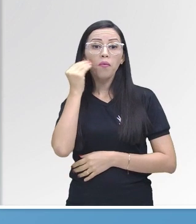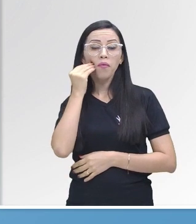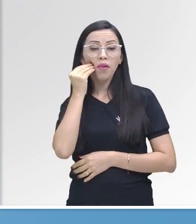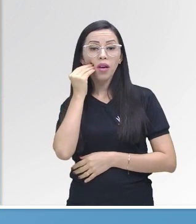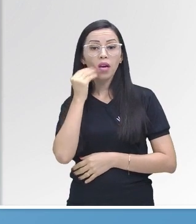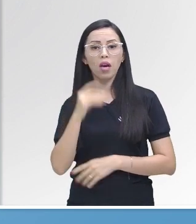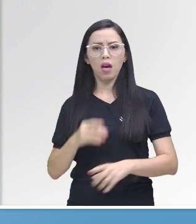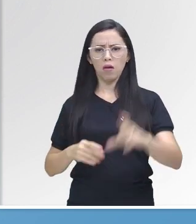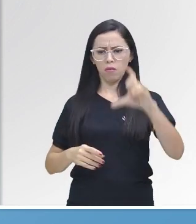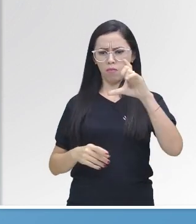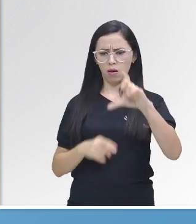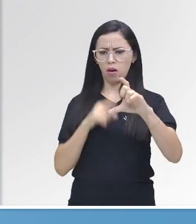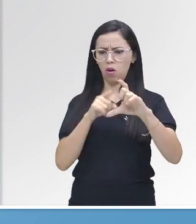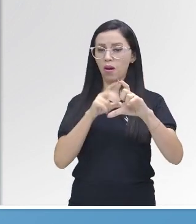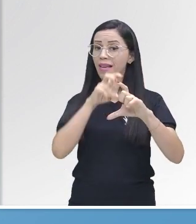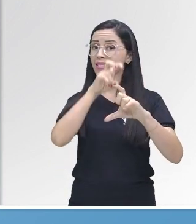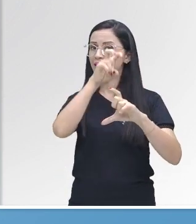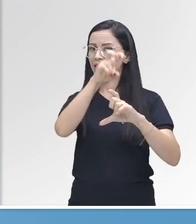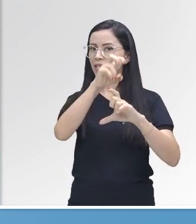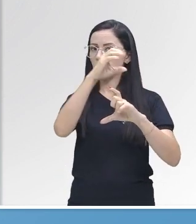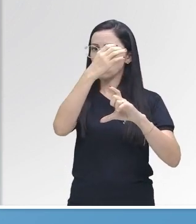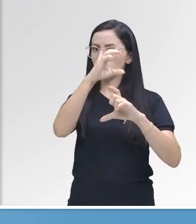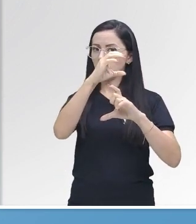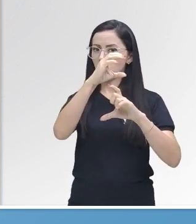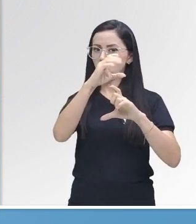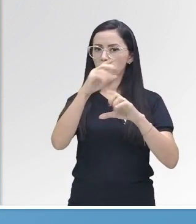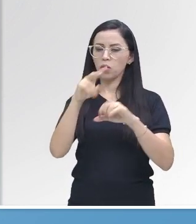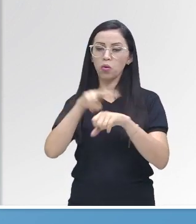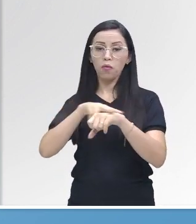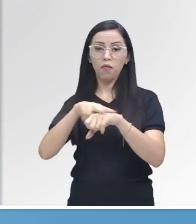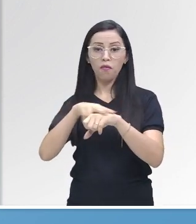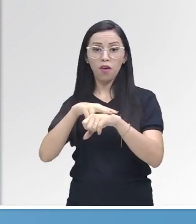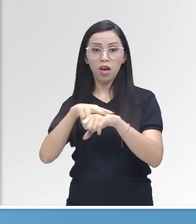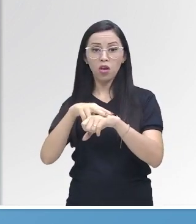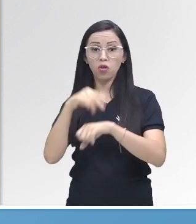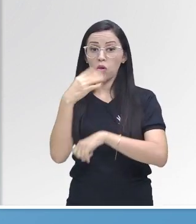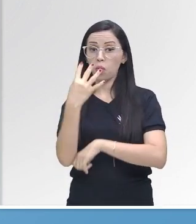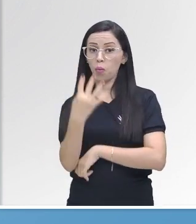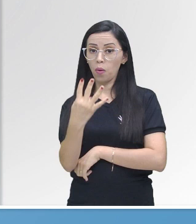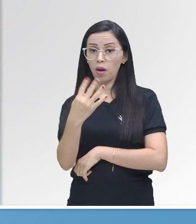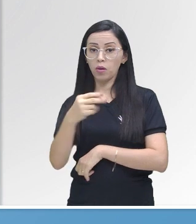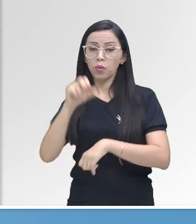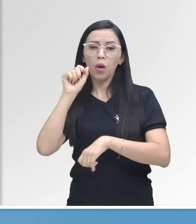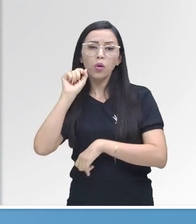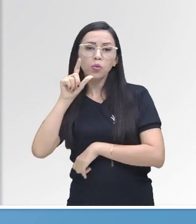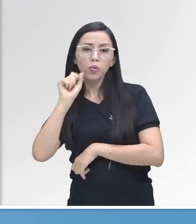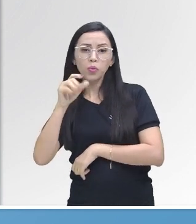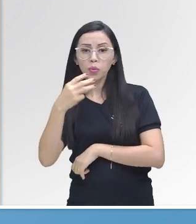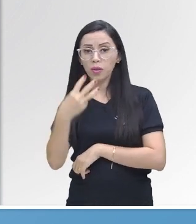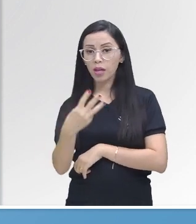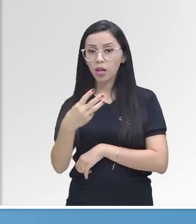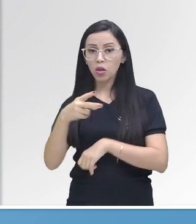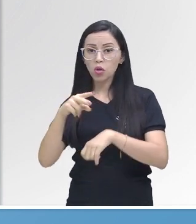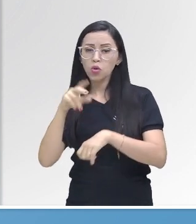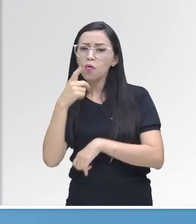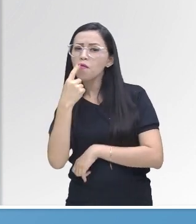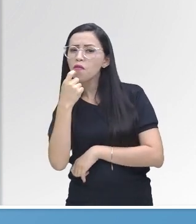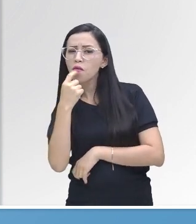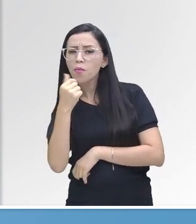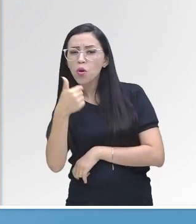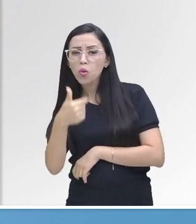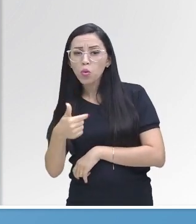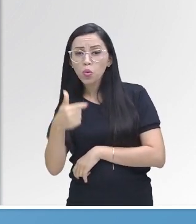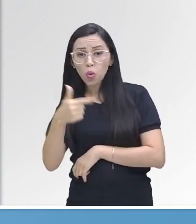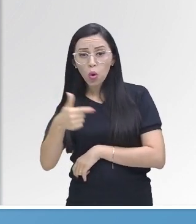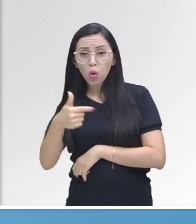5 centímetros. O verde tem 4, o azul tem 3, o vermelho tem 2 centímetros e